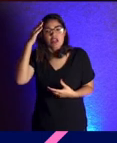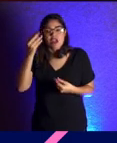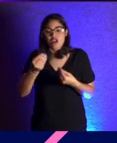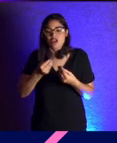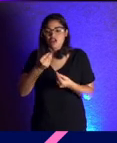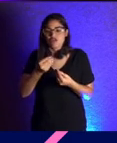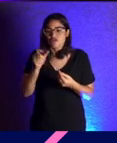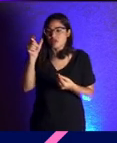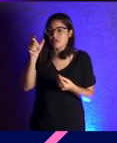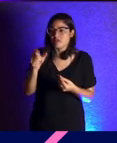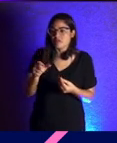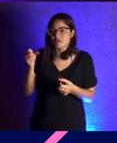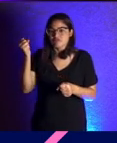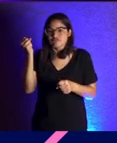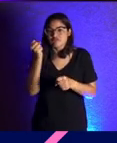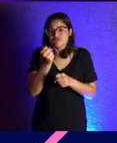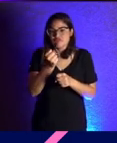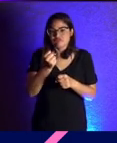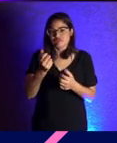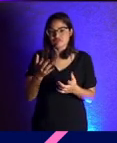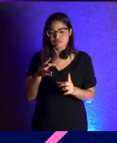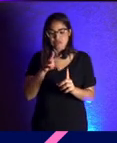despertar. Então, é tratado como